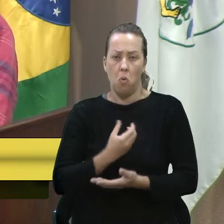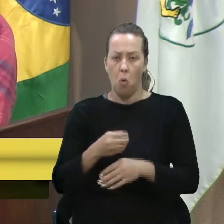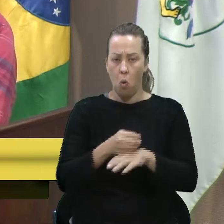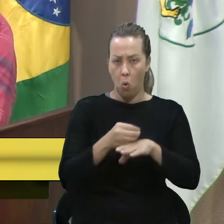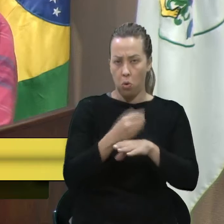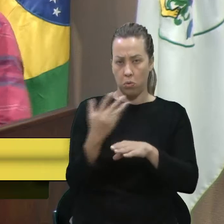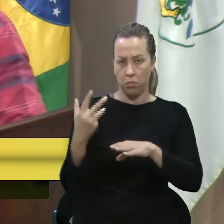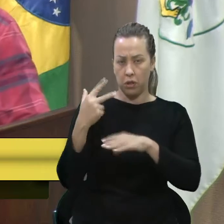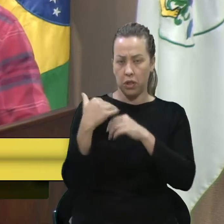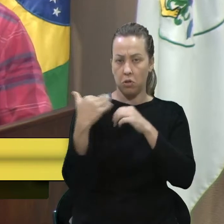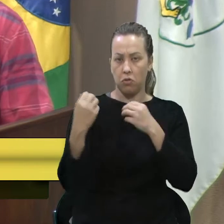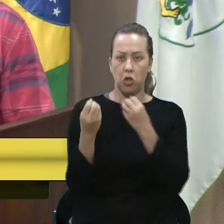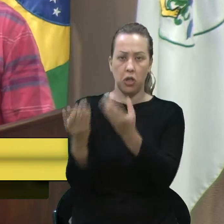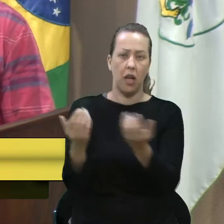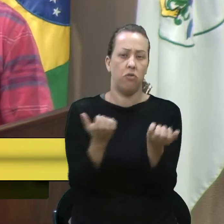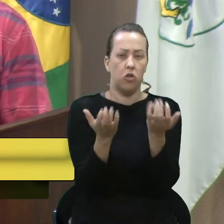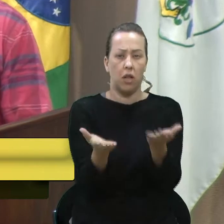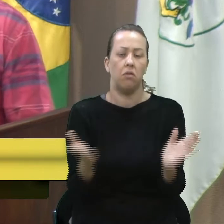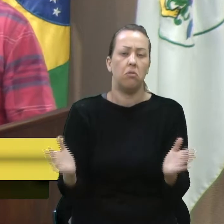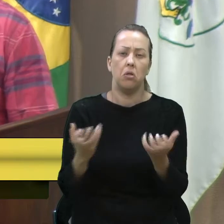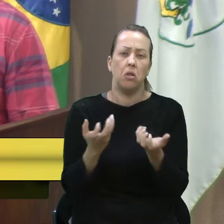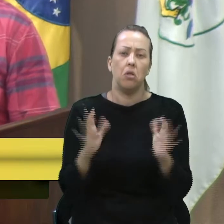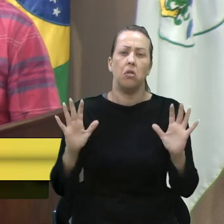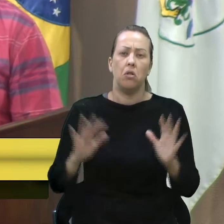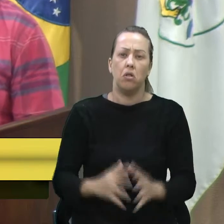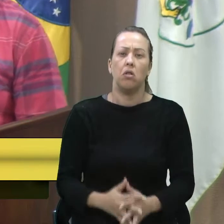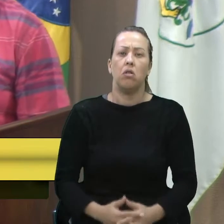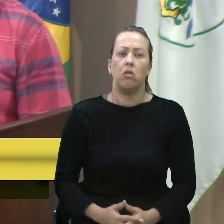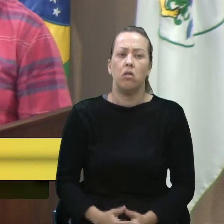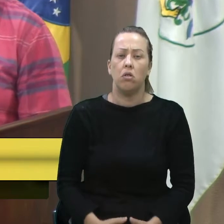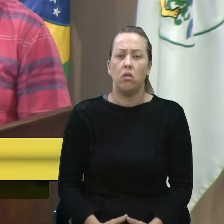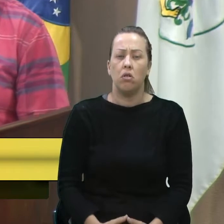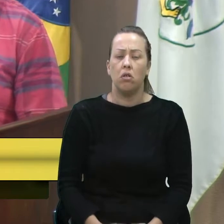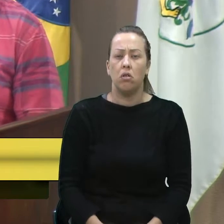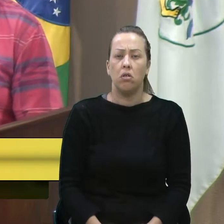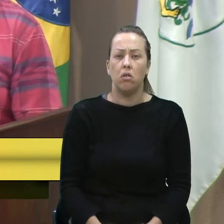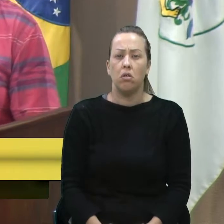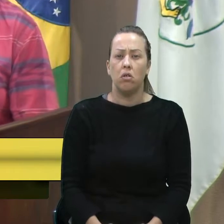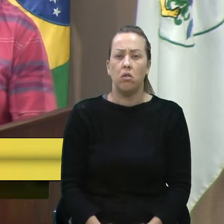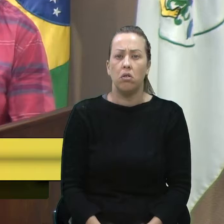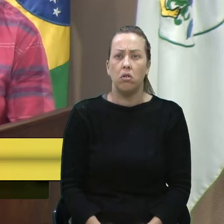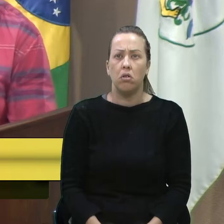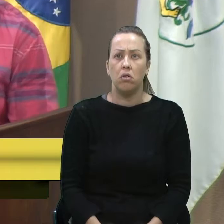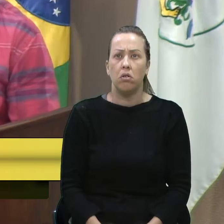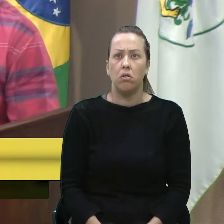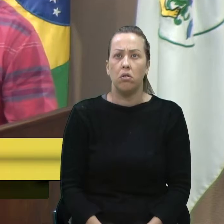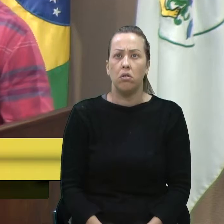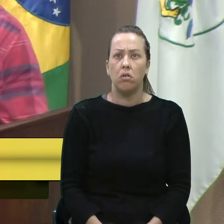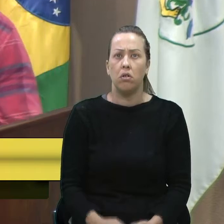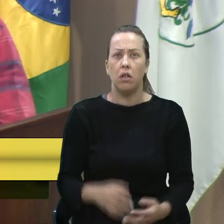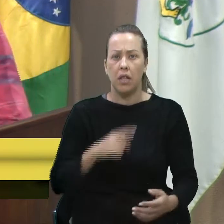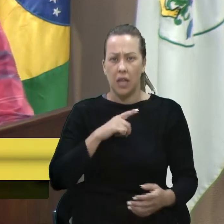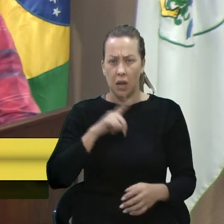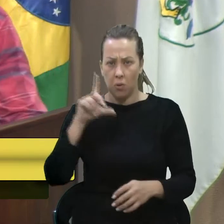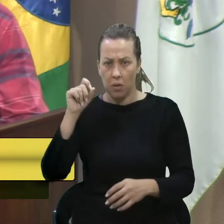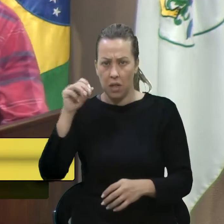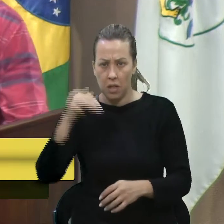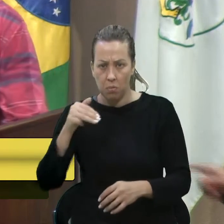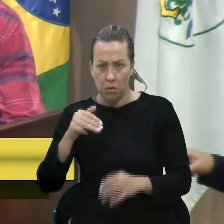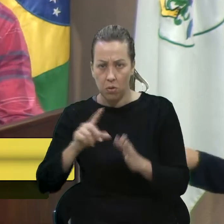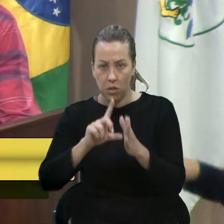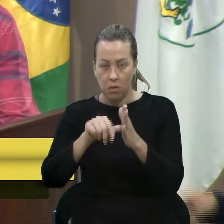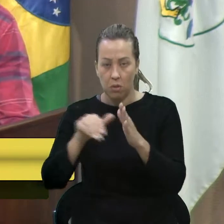esse bem, porque eu não preciso mais dele. Eu não sei como é que está meu tempo, eu tenho 10 minutos aqui, depois é para o